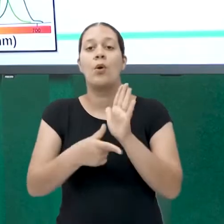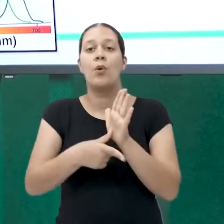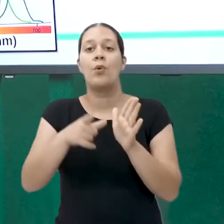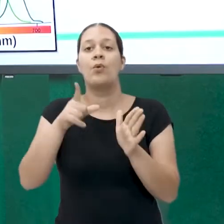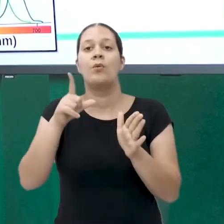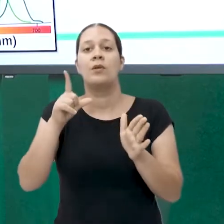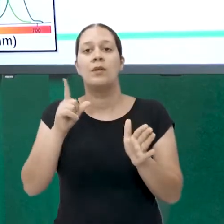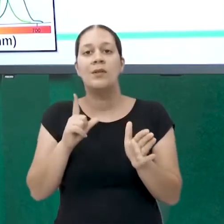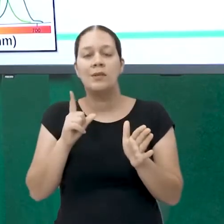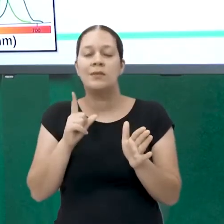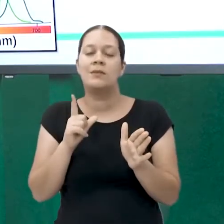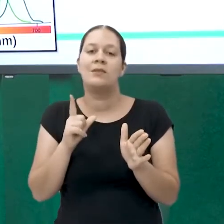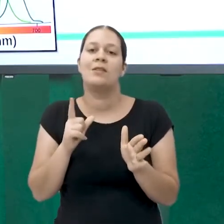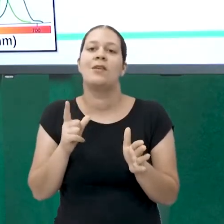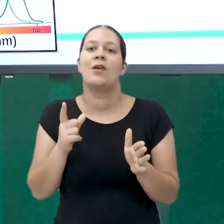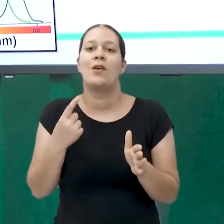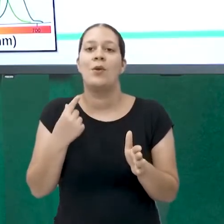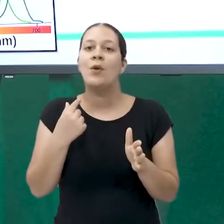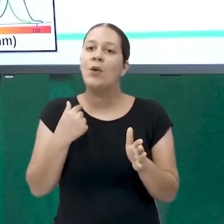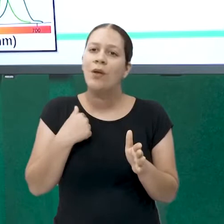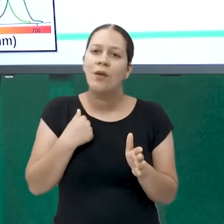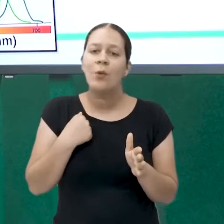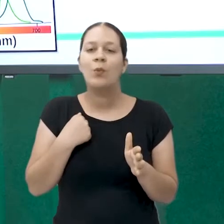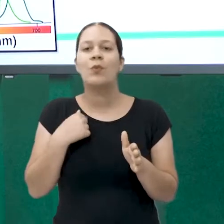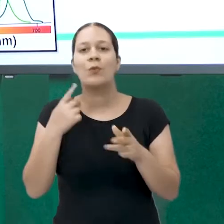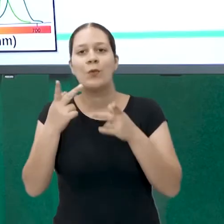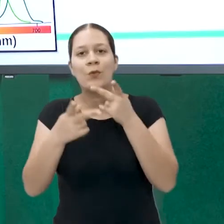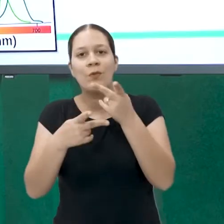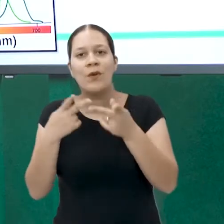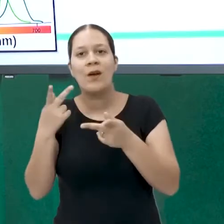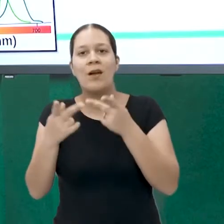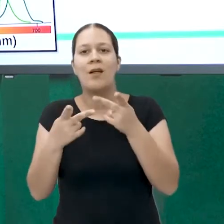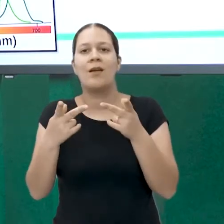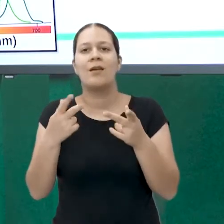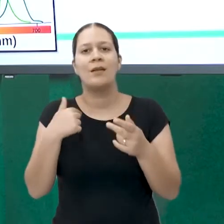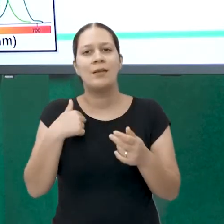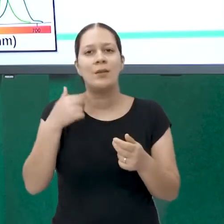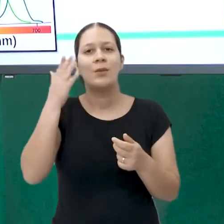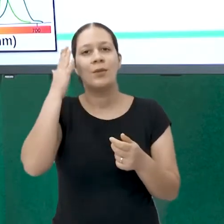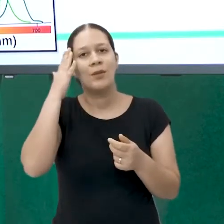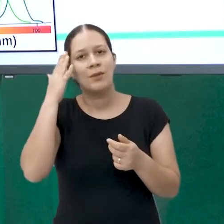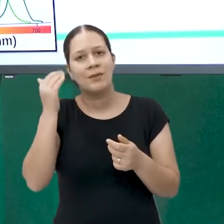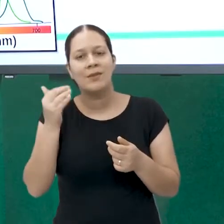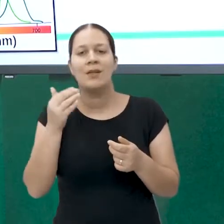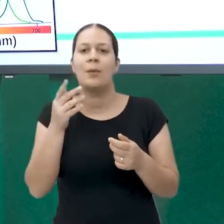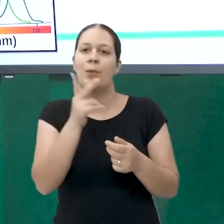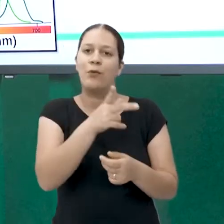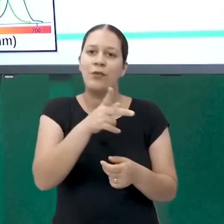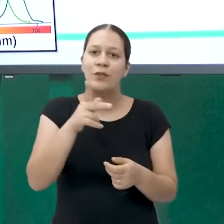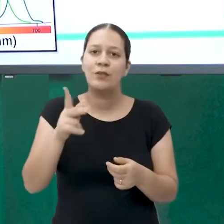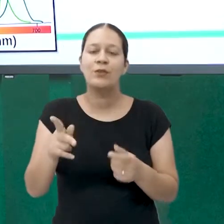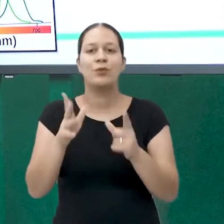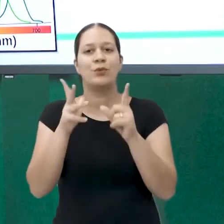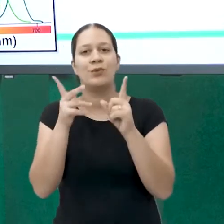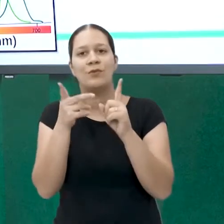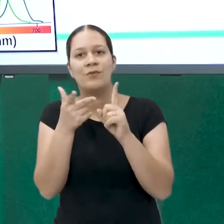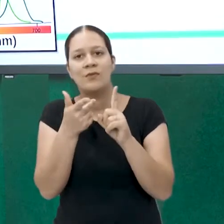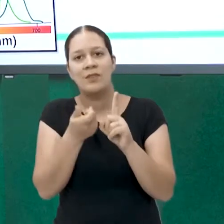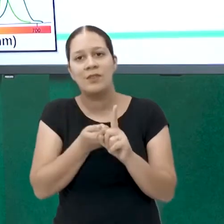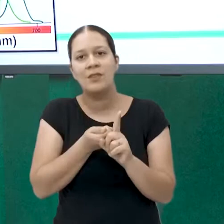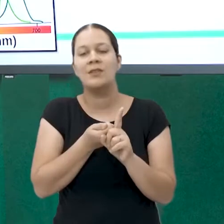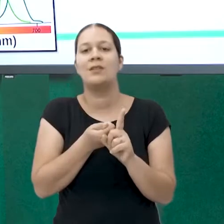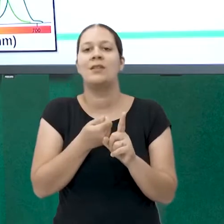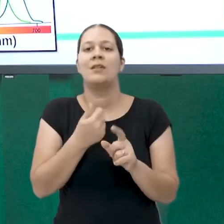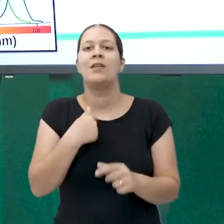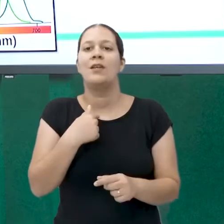lá. Só que assim, antes, deixa eu me intrometer. Eu vou me intrometer, o pessoal de física pode querer me bater